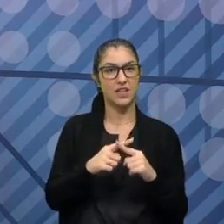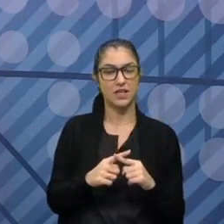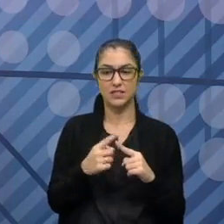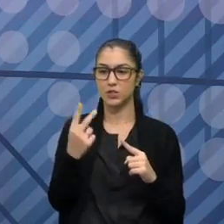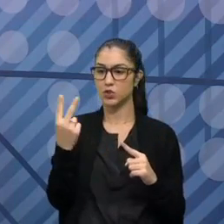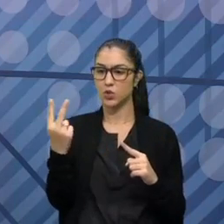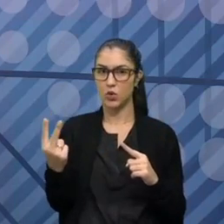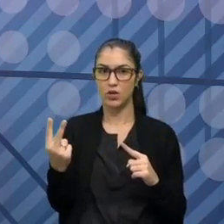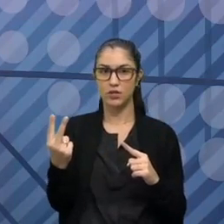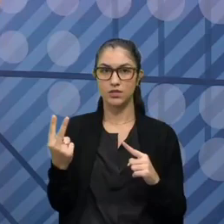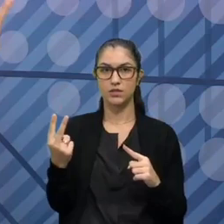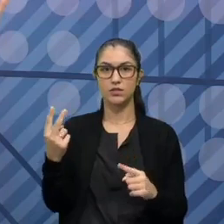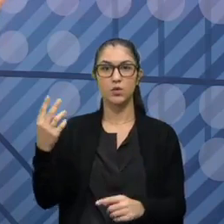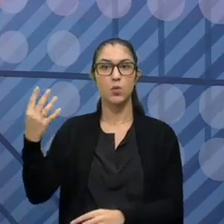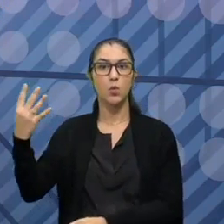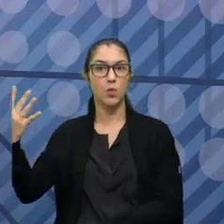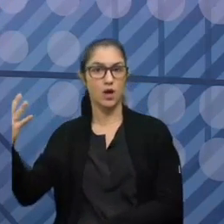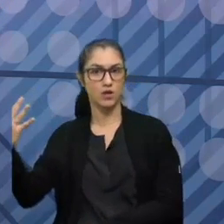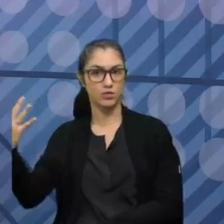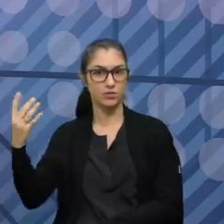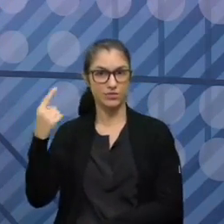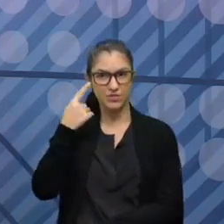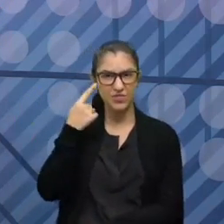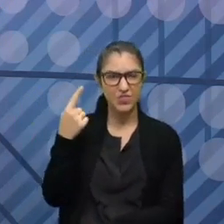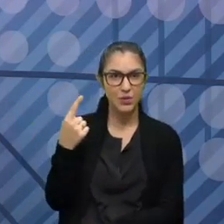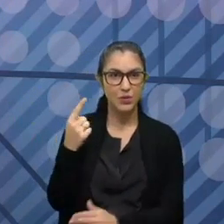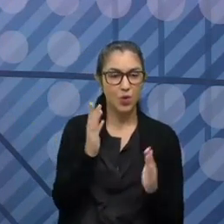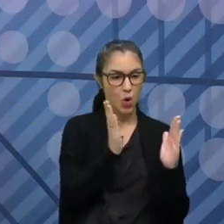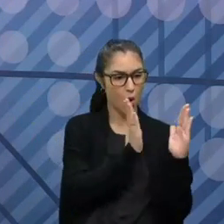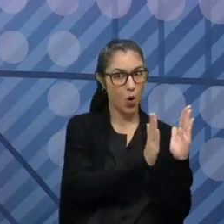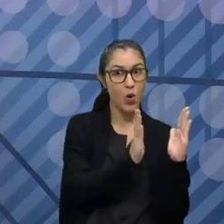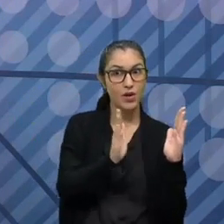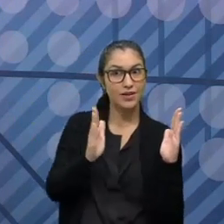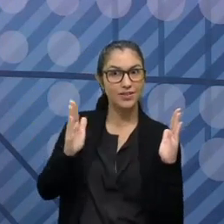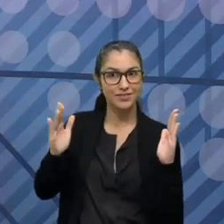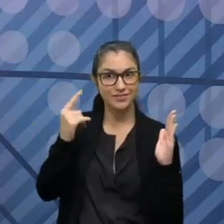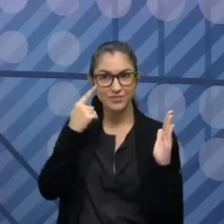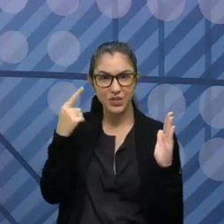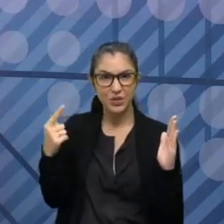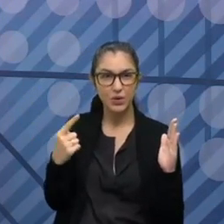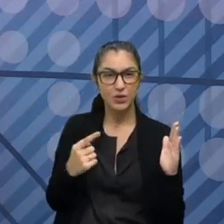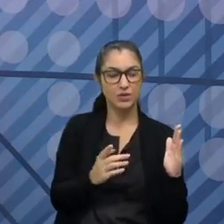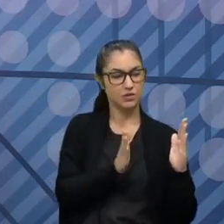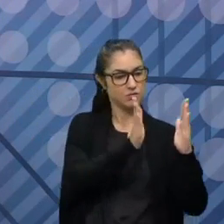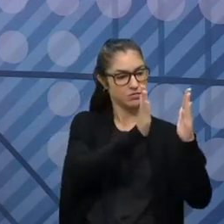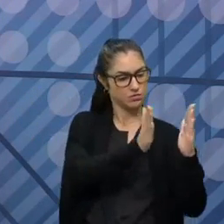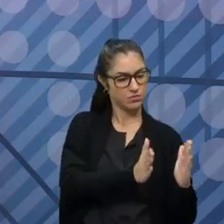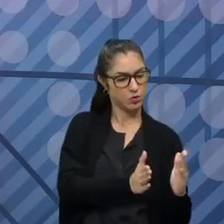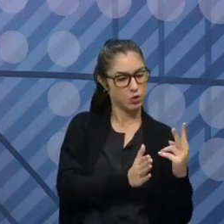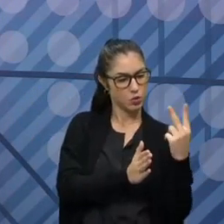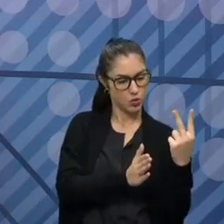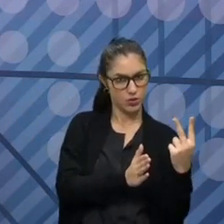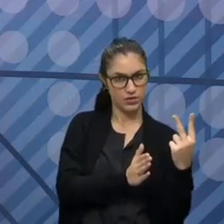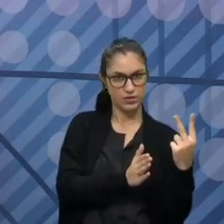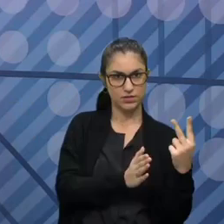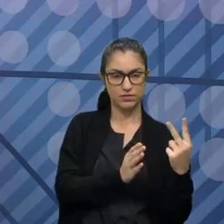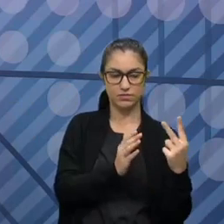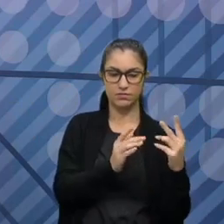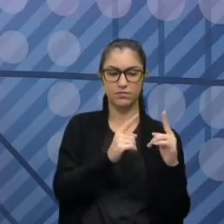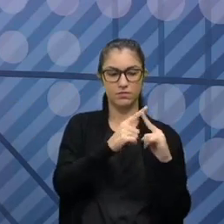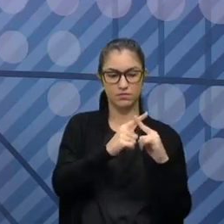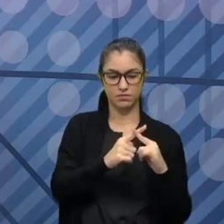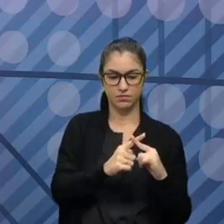vezes 2, 4. Você viu que eu organizei aqui no espaço? Primeira coluna do 2, a segunda que